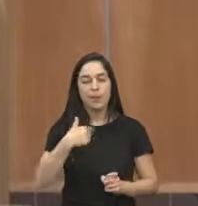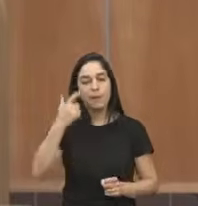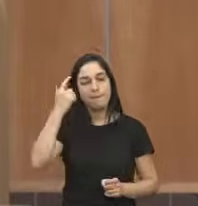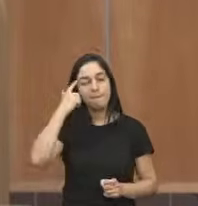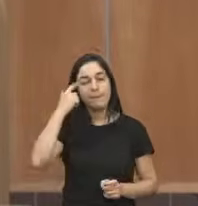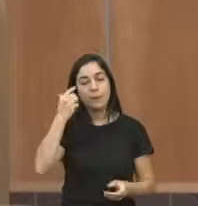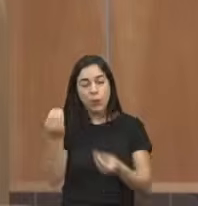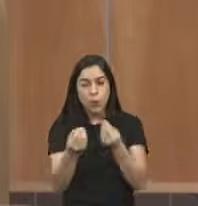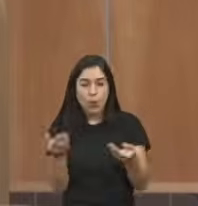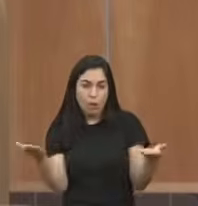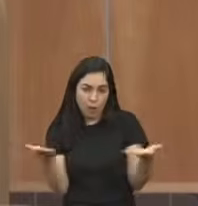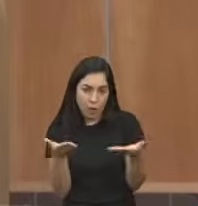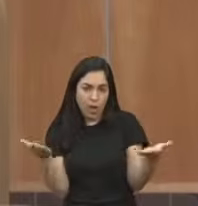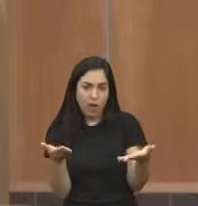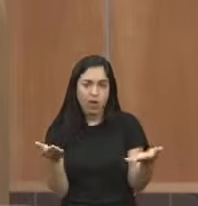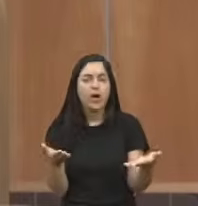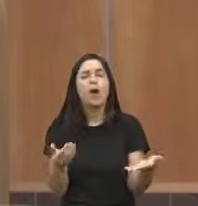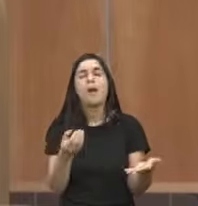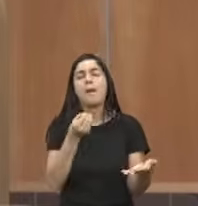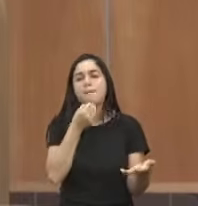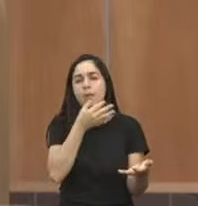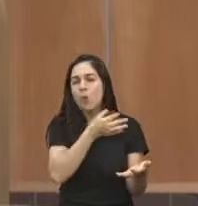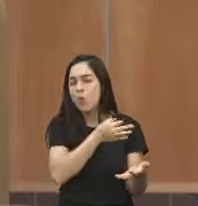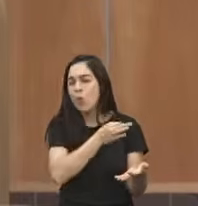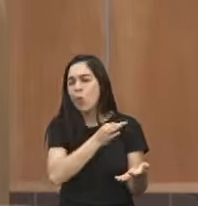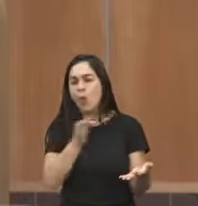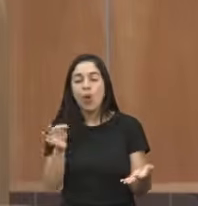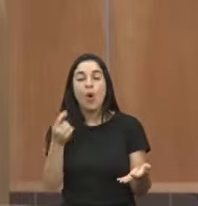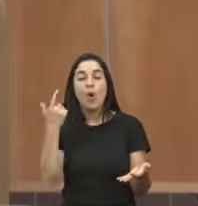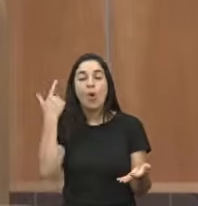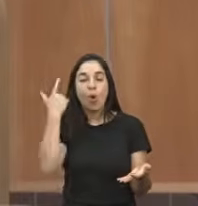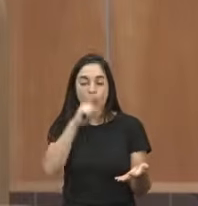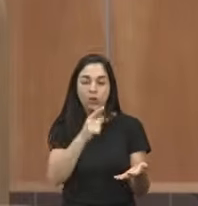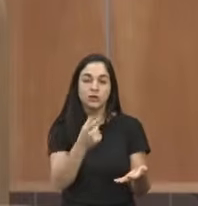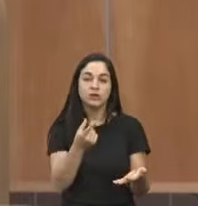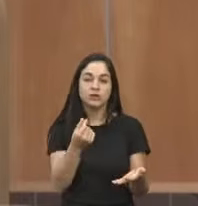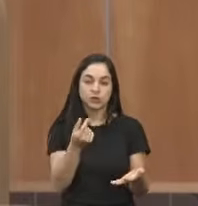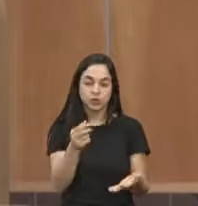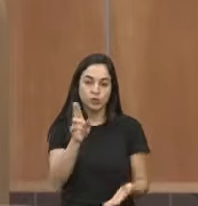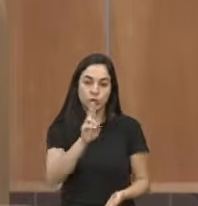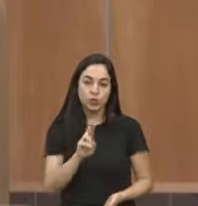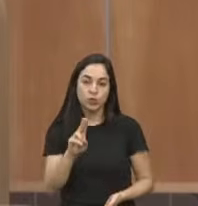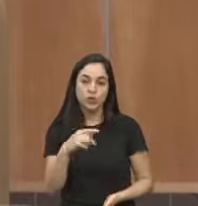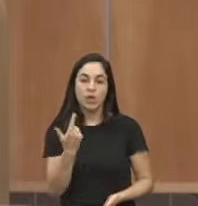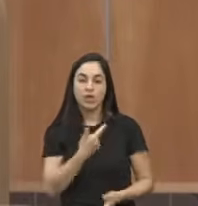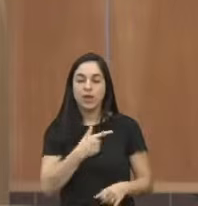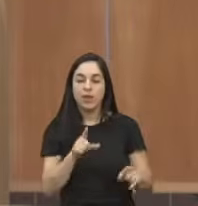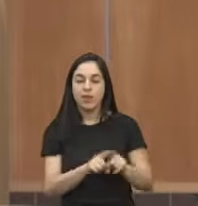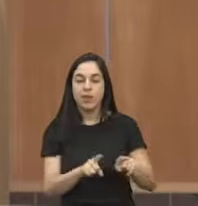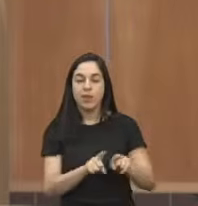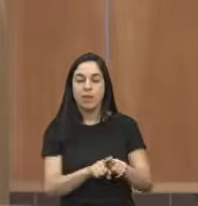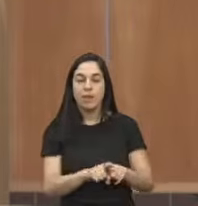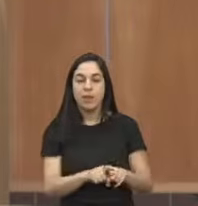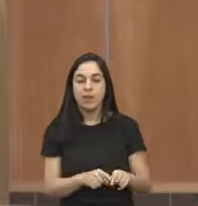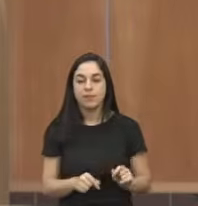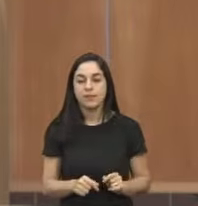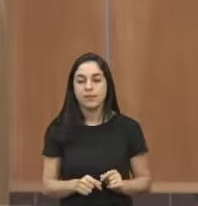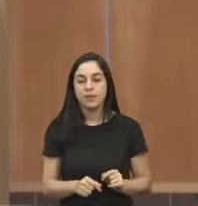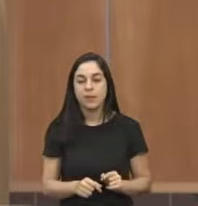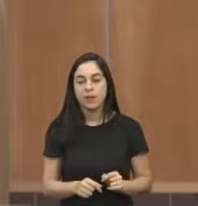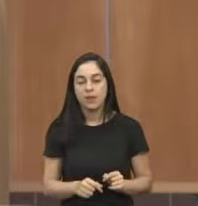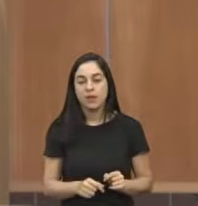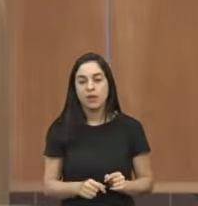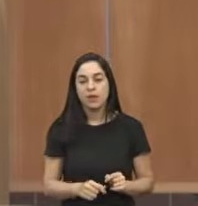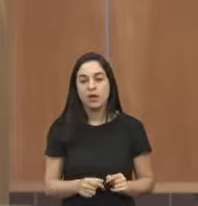que está, a gente consegue manter os custos necessários. E nós já devolvemos também grande parte do 10º